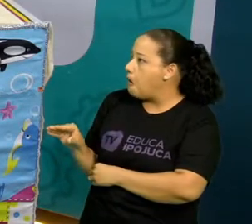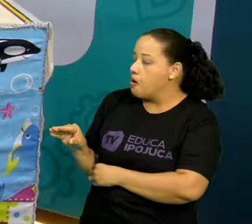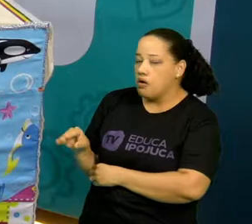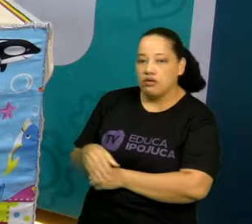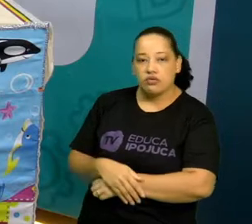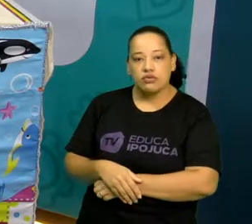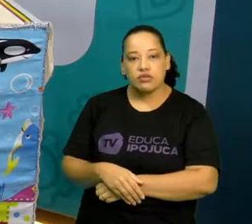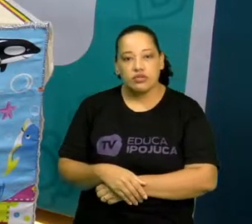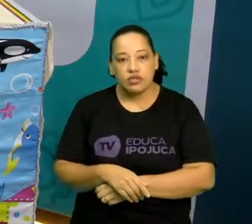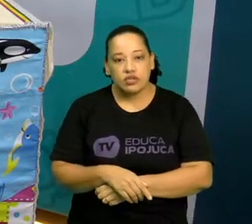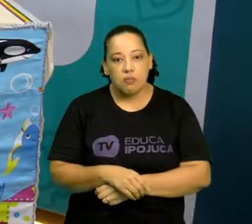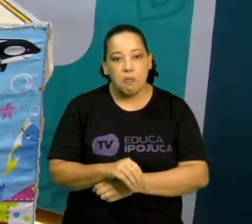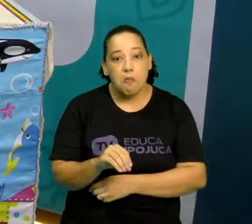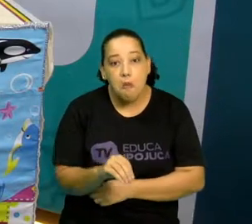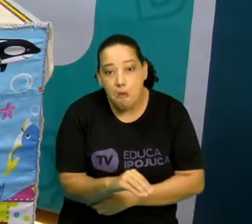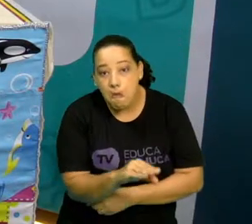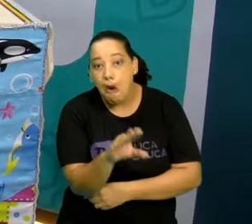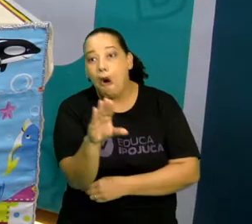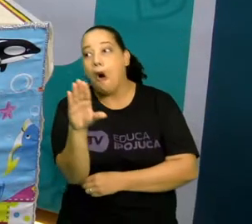boi.